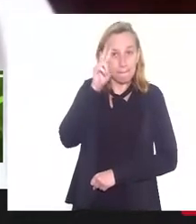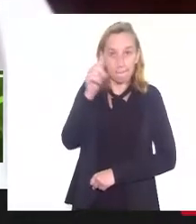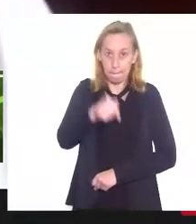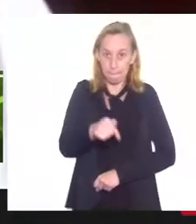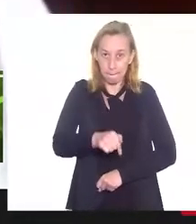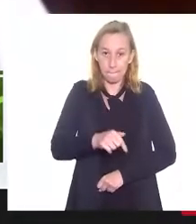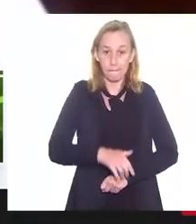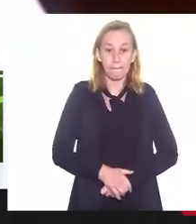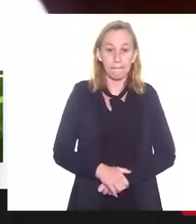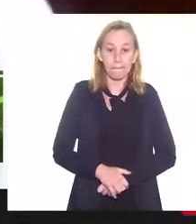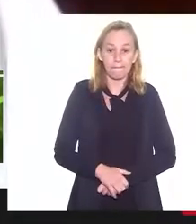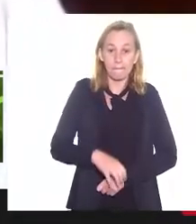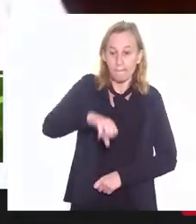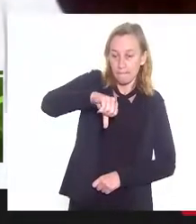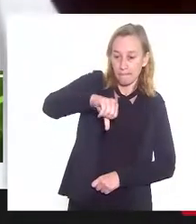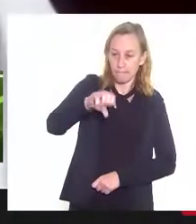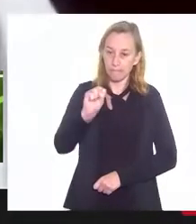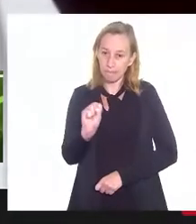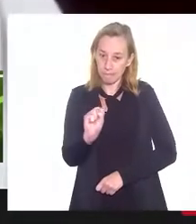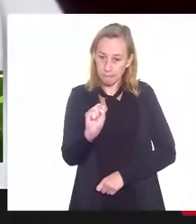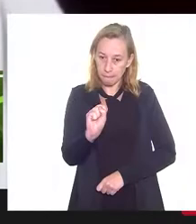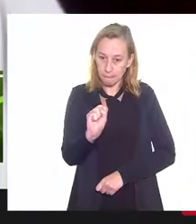que,